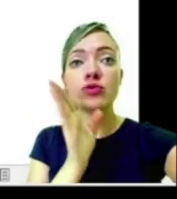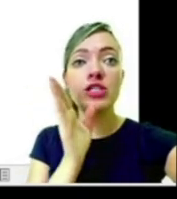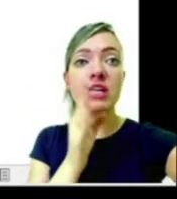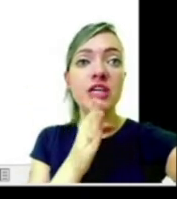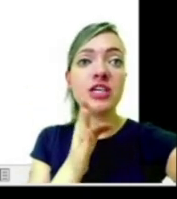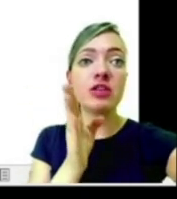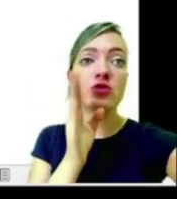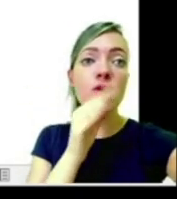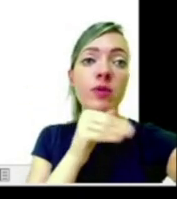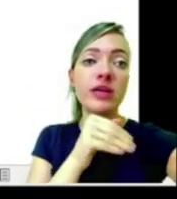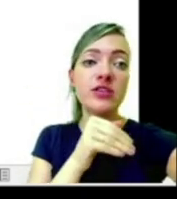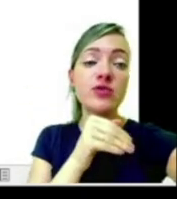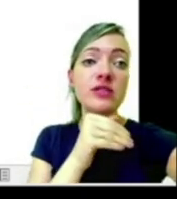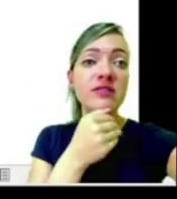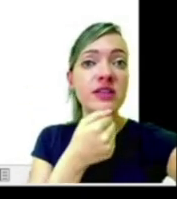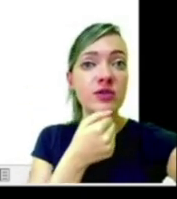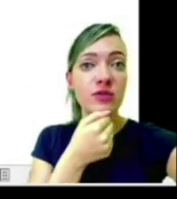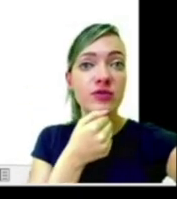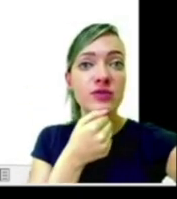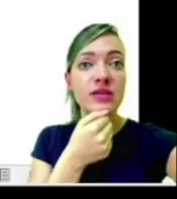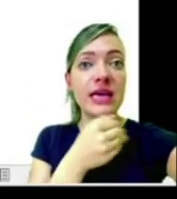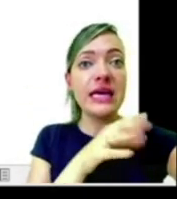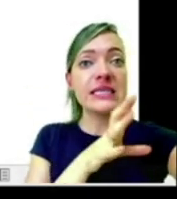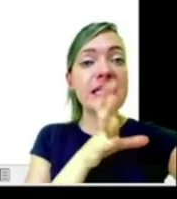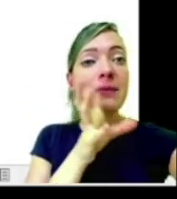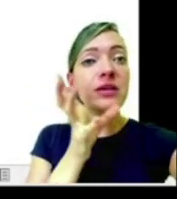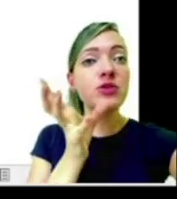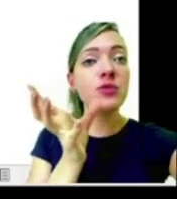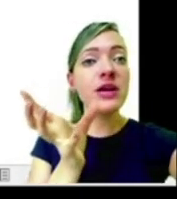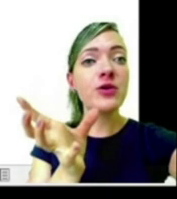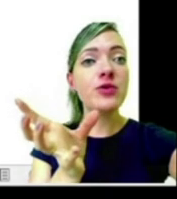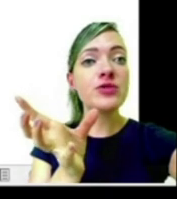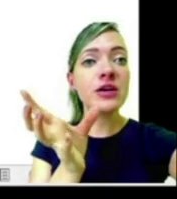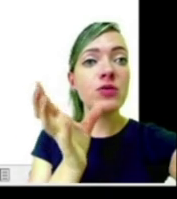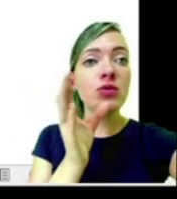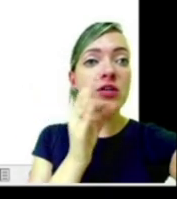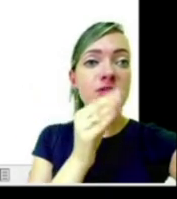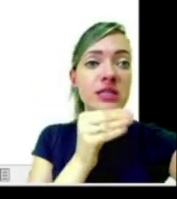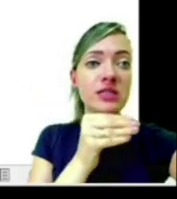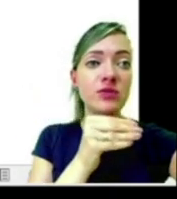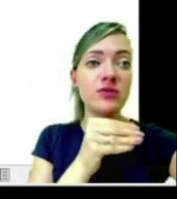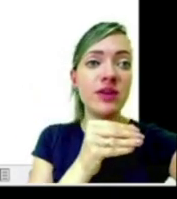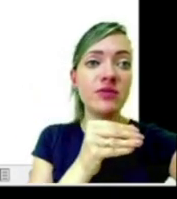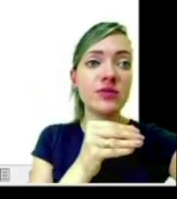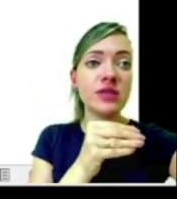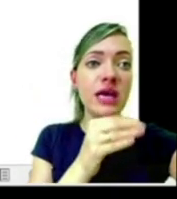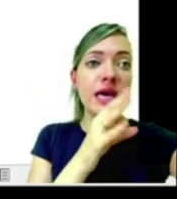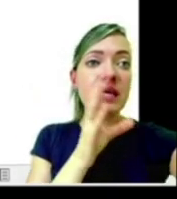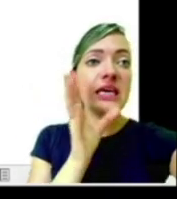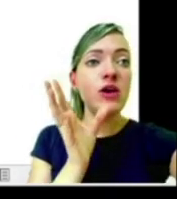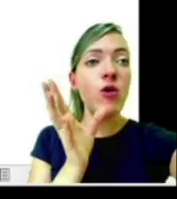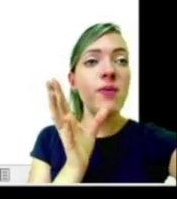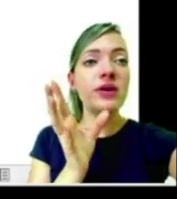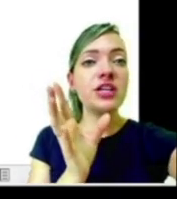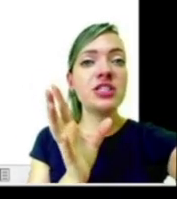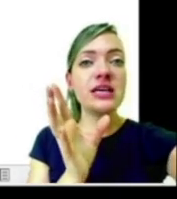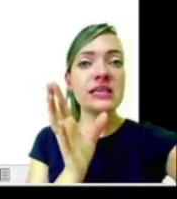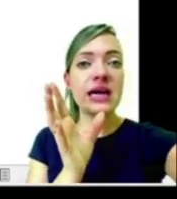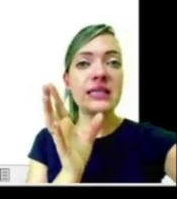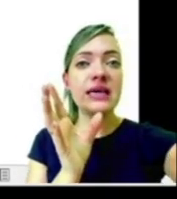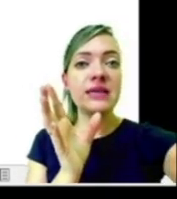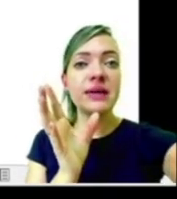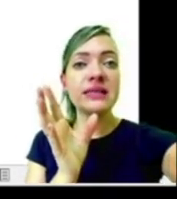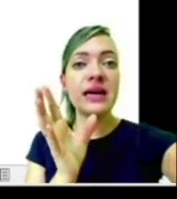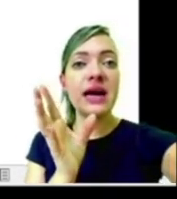do fluxo de energia entre os componentes dos níveis tróficos. Sabendo que o mercúrio se acumula nos tecidos vivos, que componente